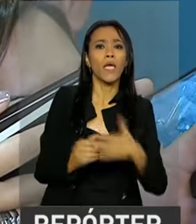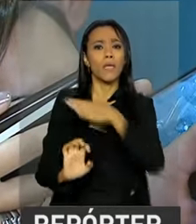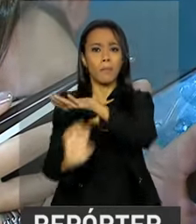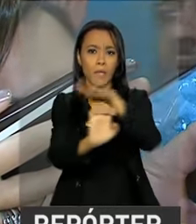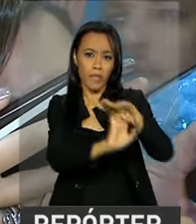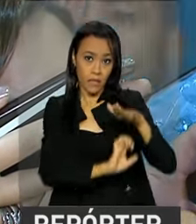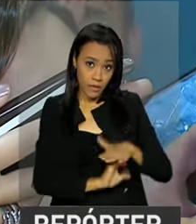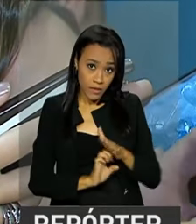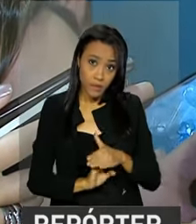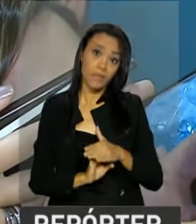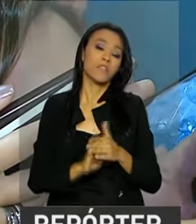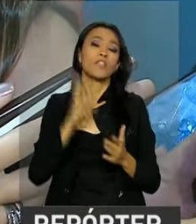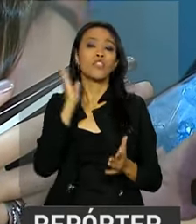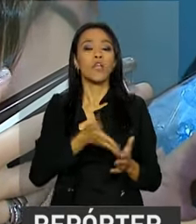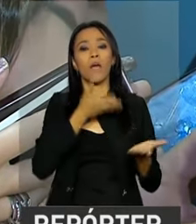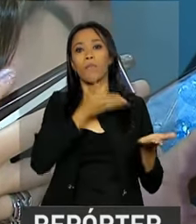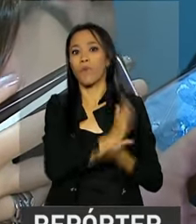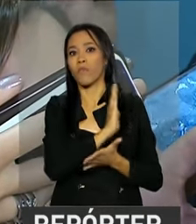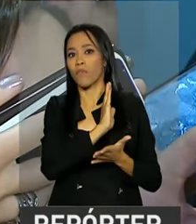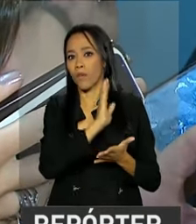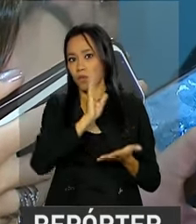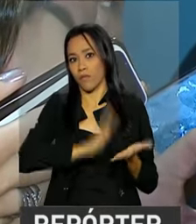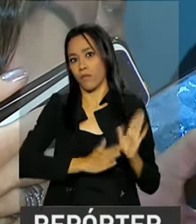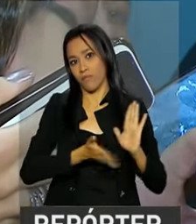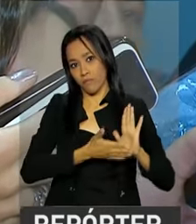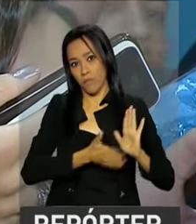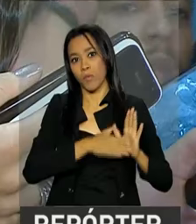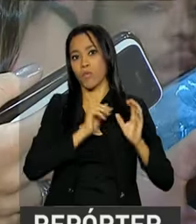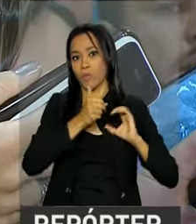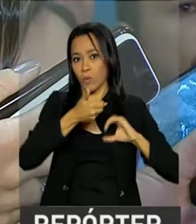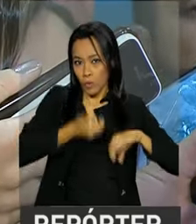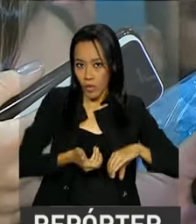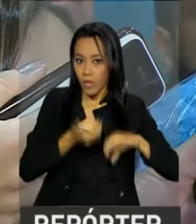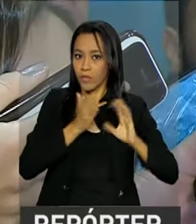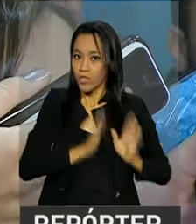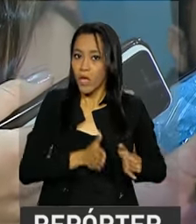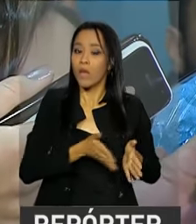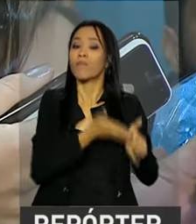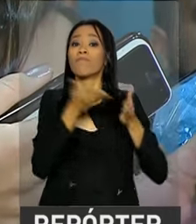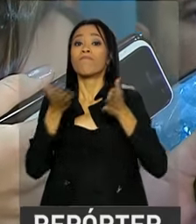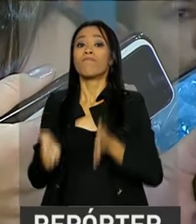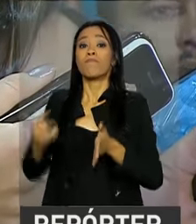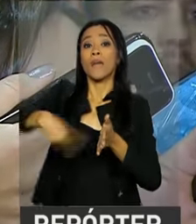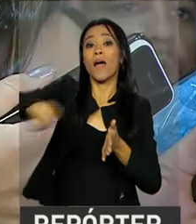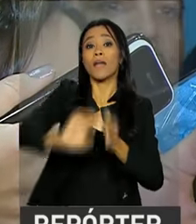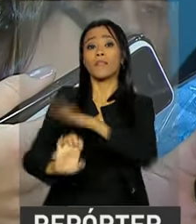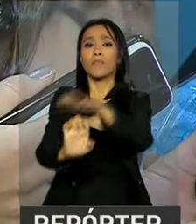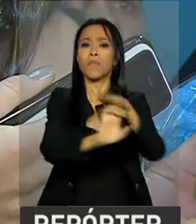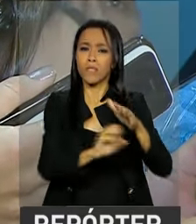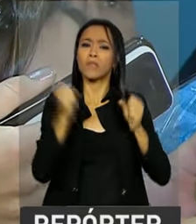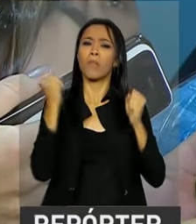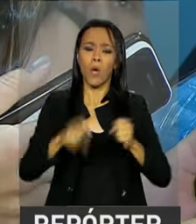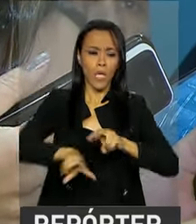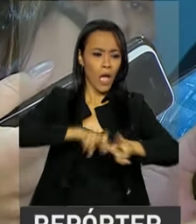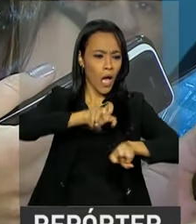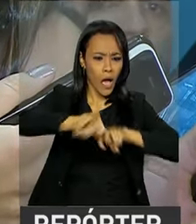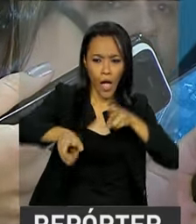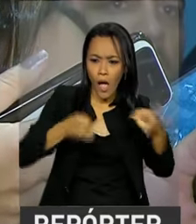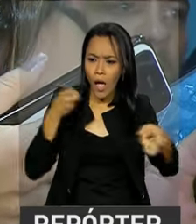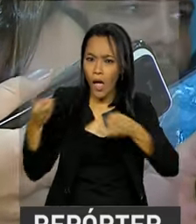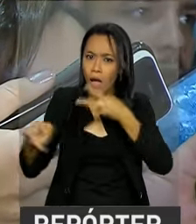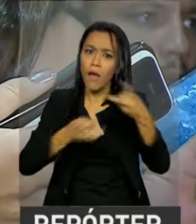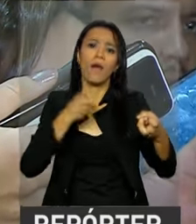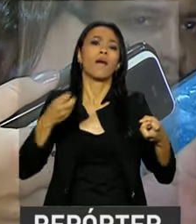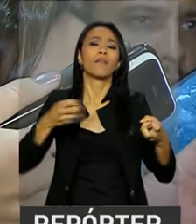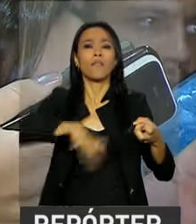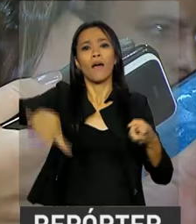momento da devida aprovação no Congresso, as empresas já podem explorar o nosso mercado de aviação civil. Nós